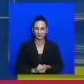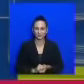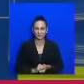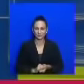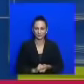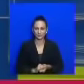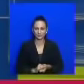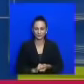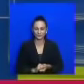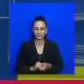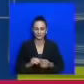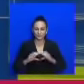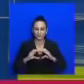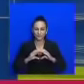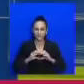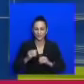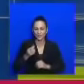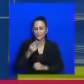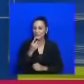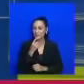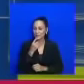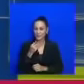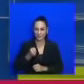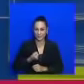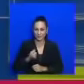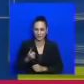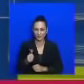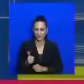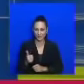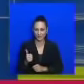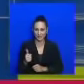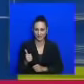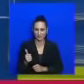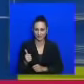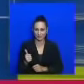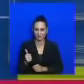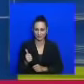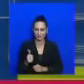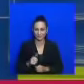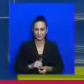Bola vermelha, número 11. Vermelha, 11.